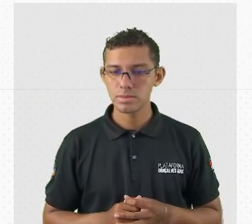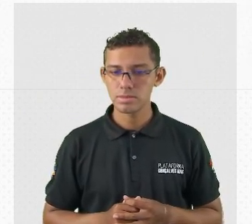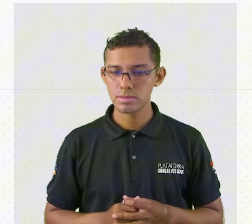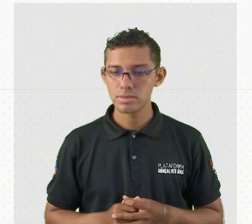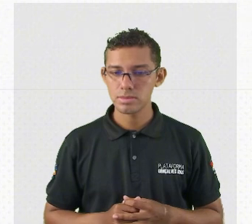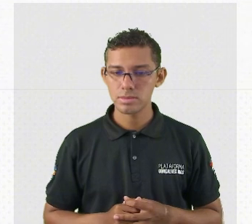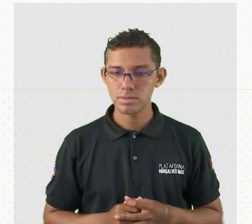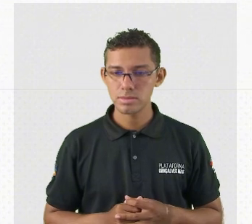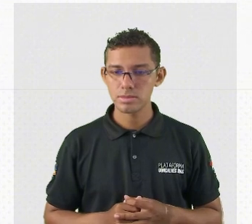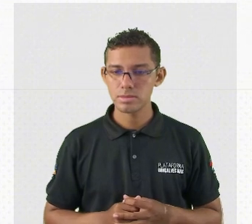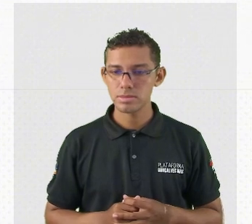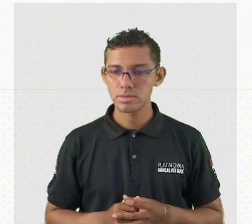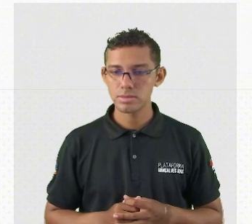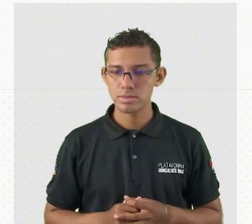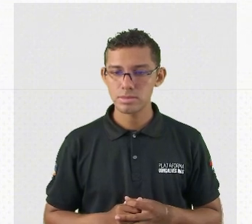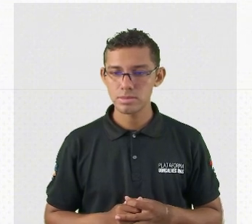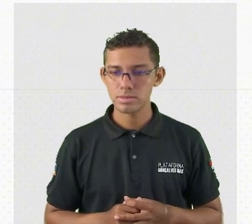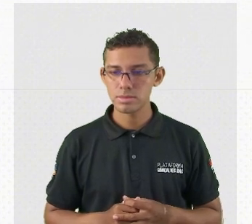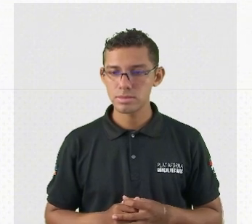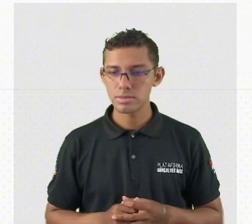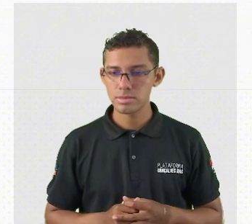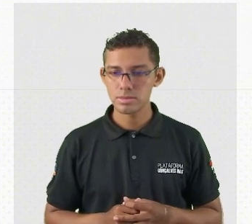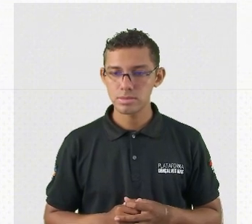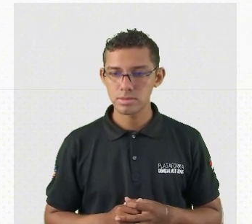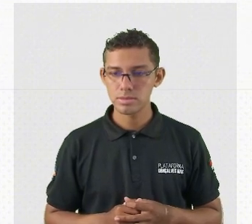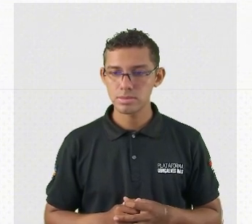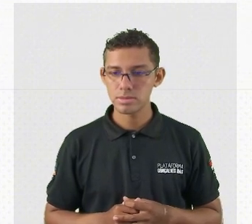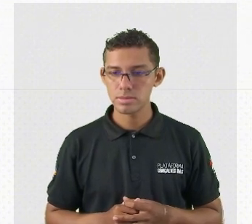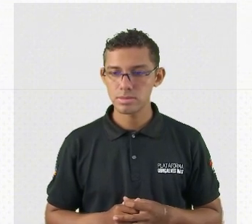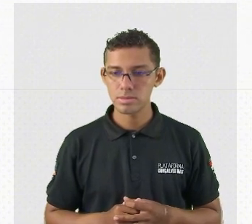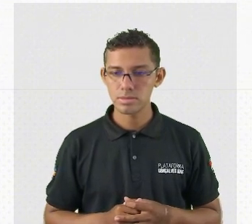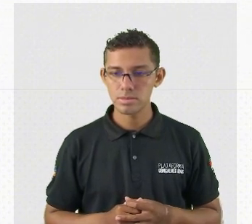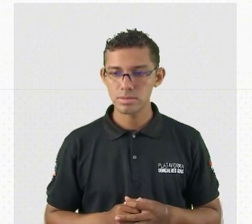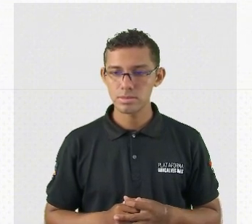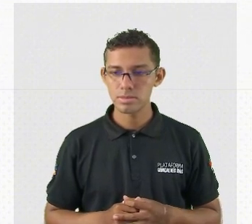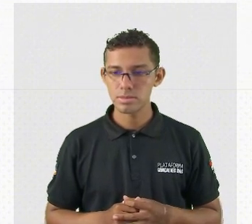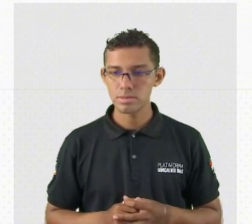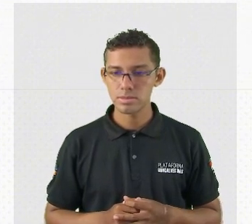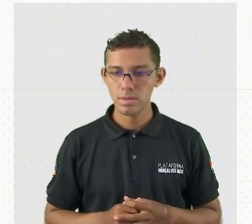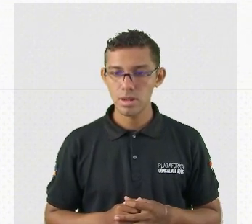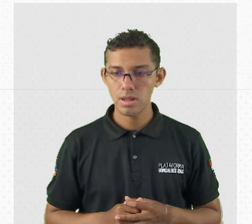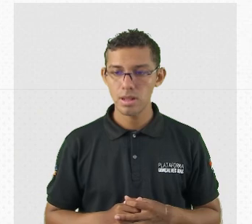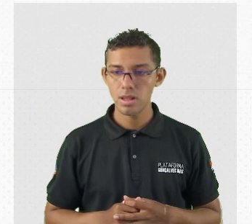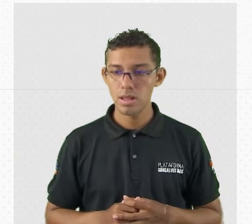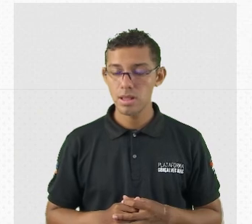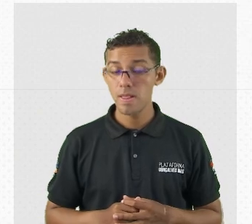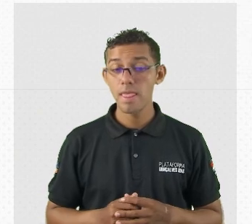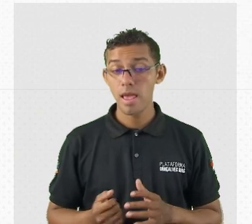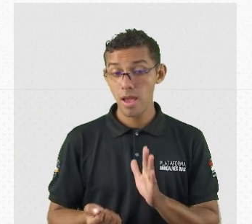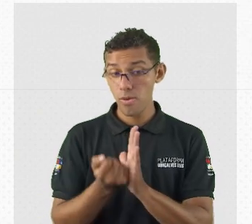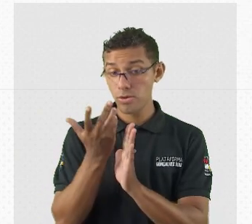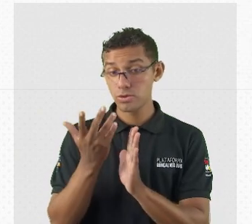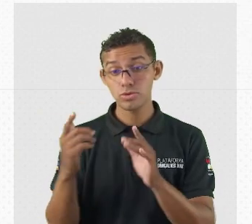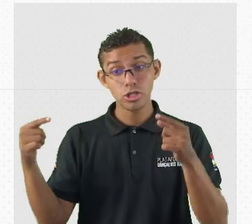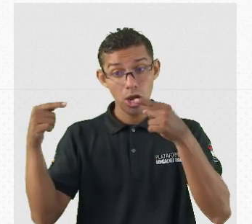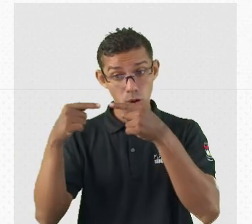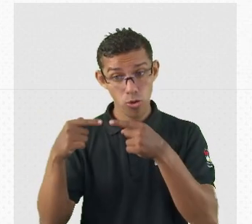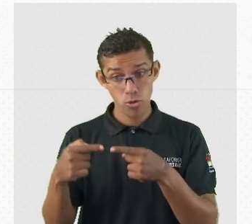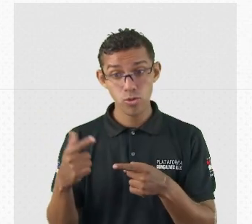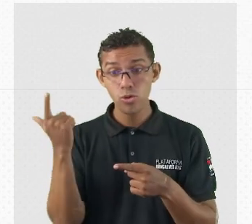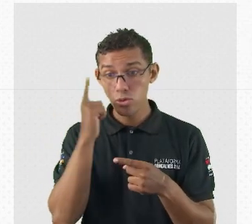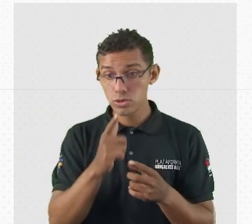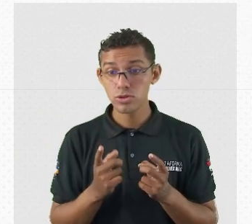adequada à demanda, beleza? Ou seja, eu produzo de acordo com aquilo que eu posso